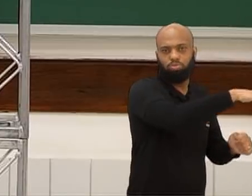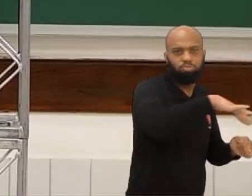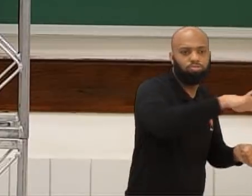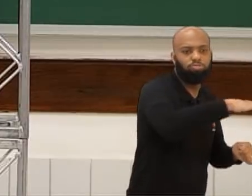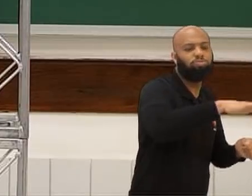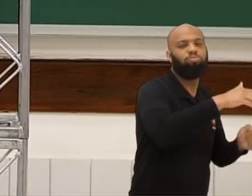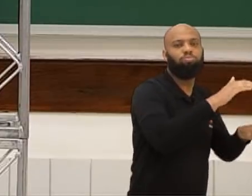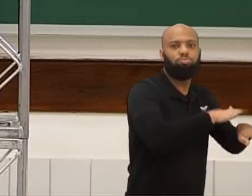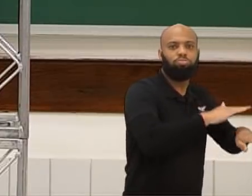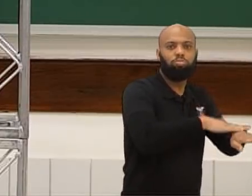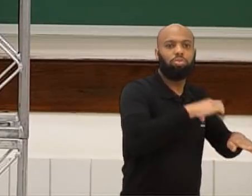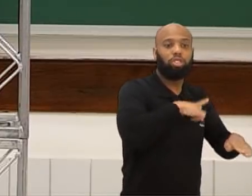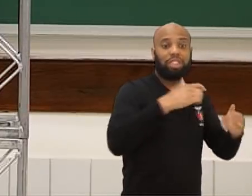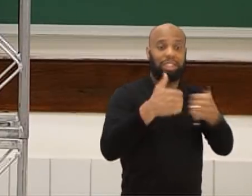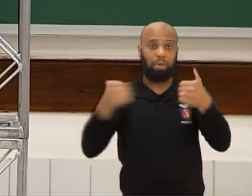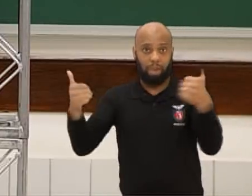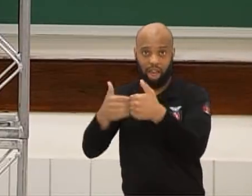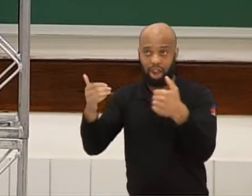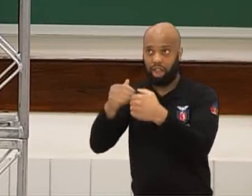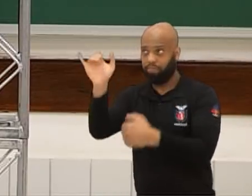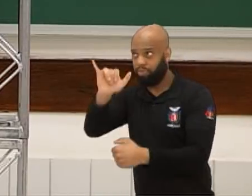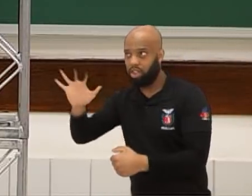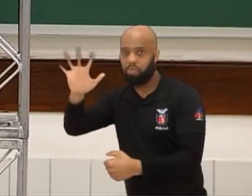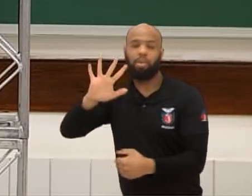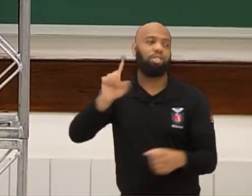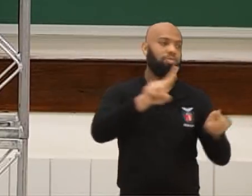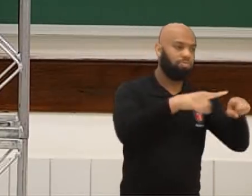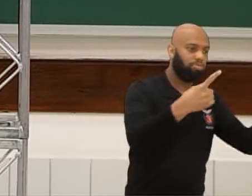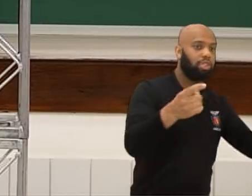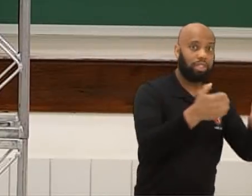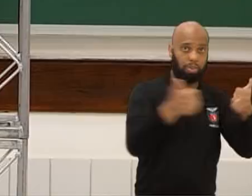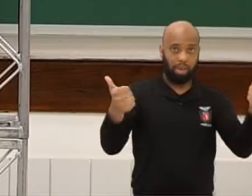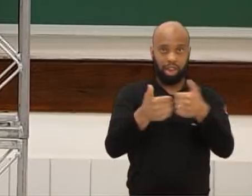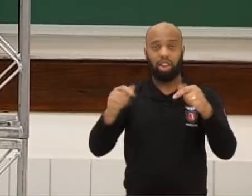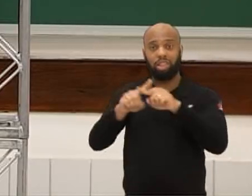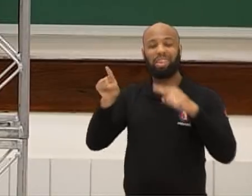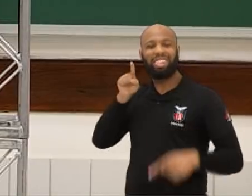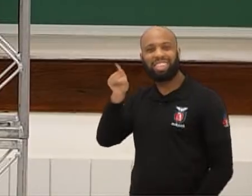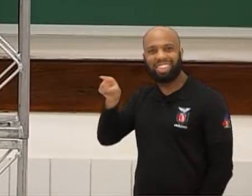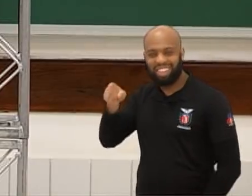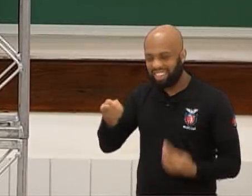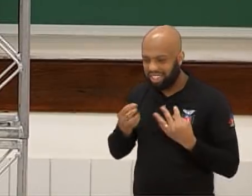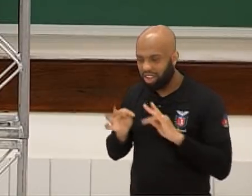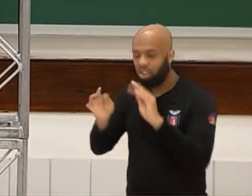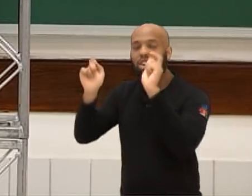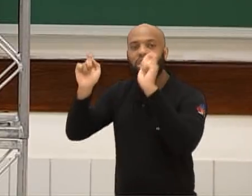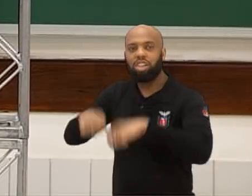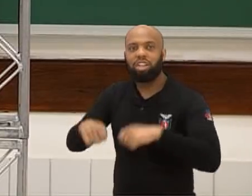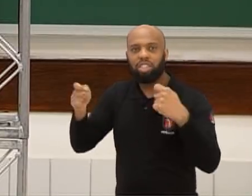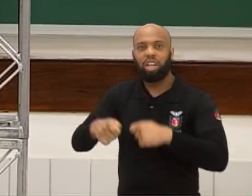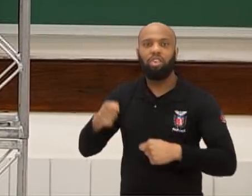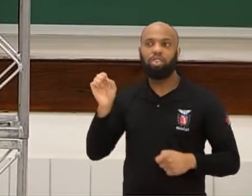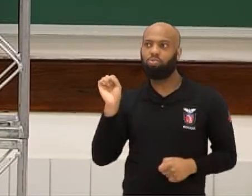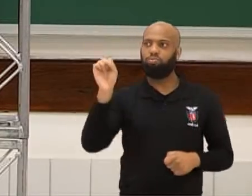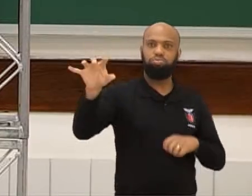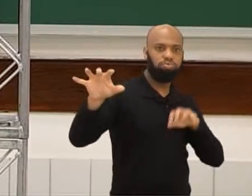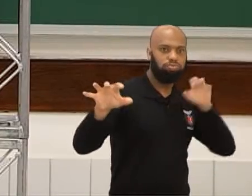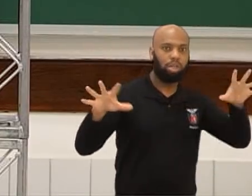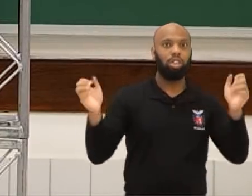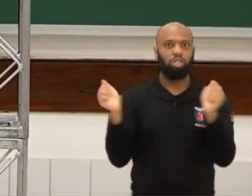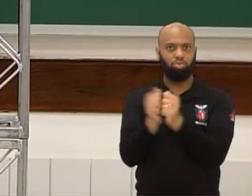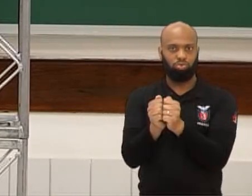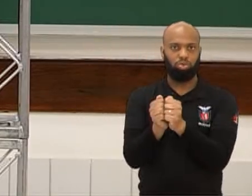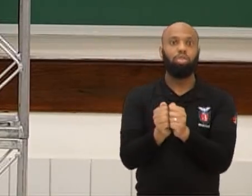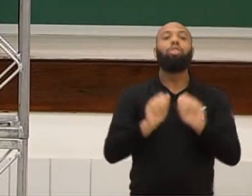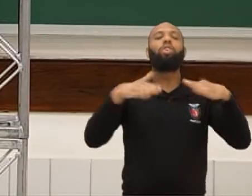separada da imagem, eram produtos separados, só que esse equipamento permitia que eles fossem executados ao mesmo tempo, e aí dava